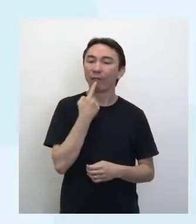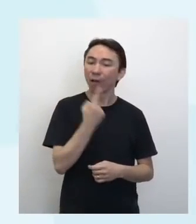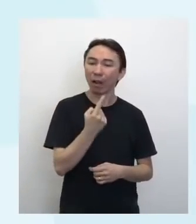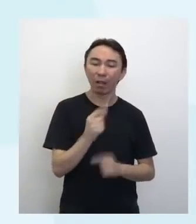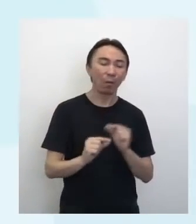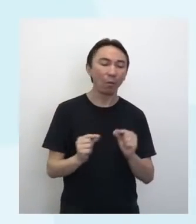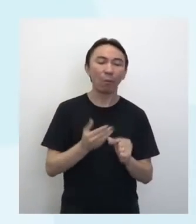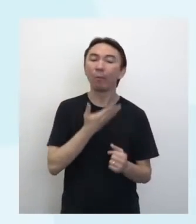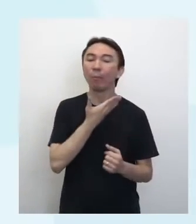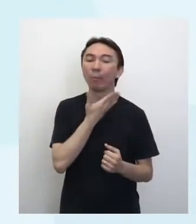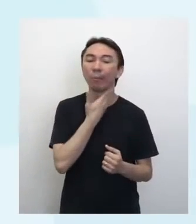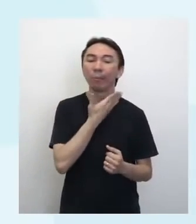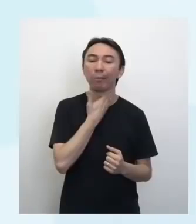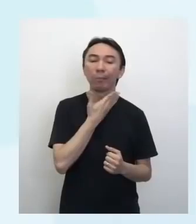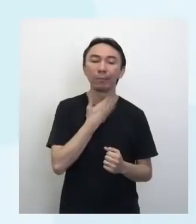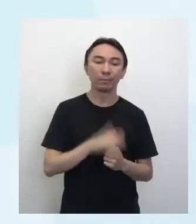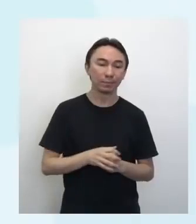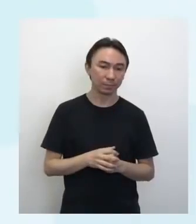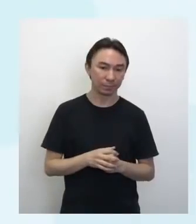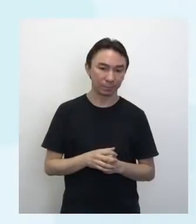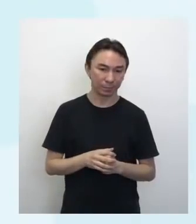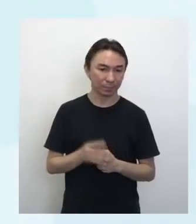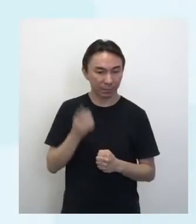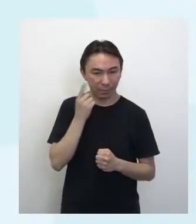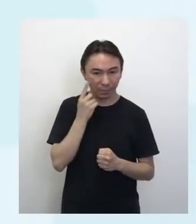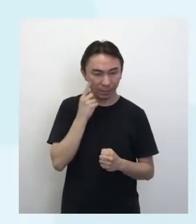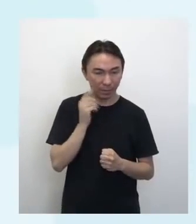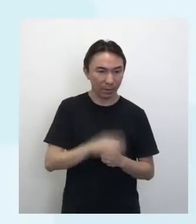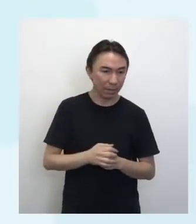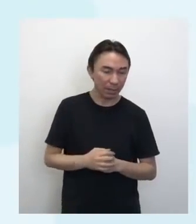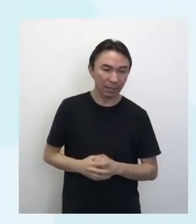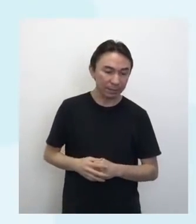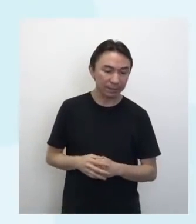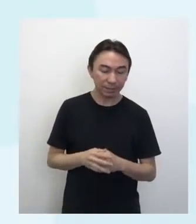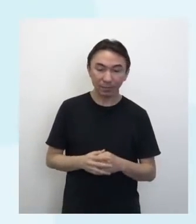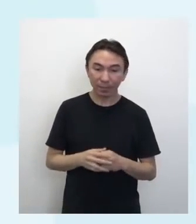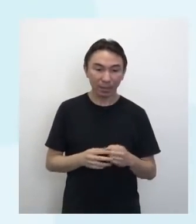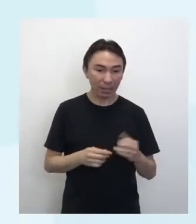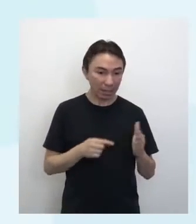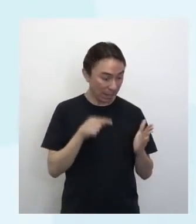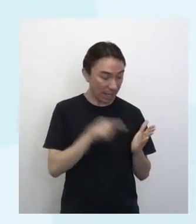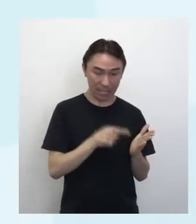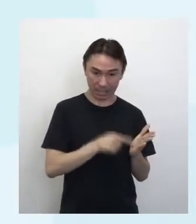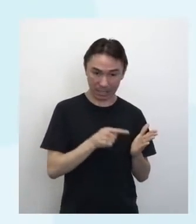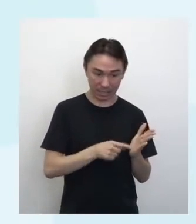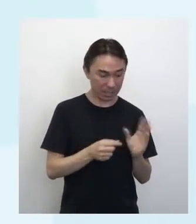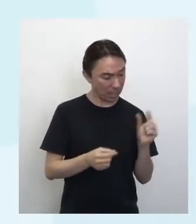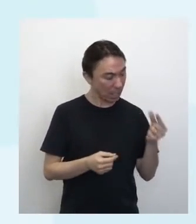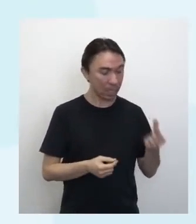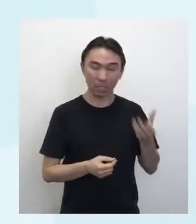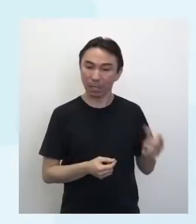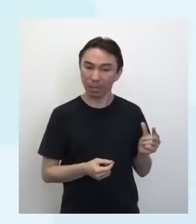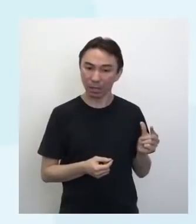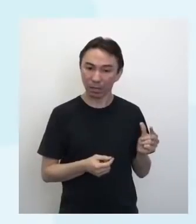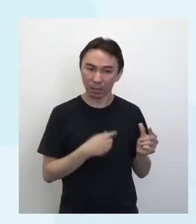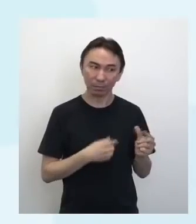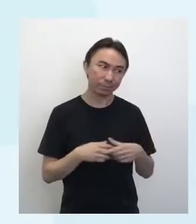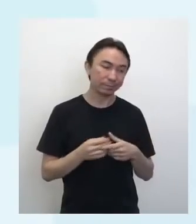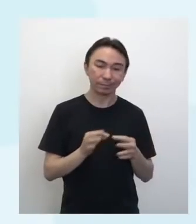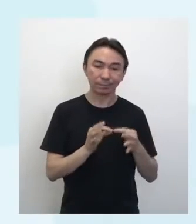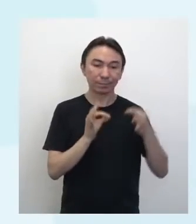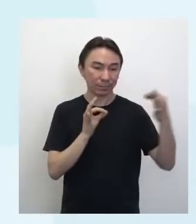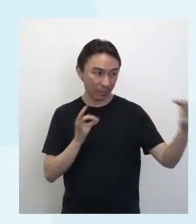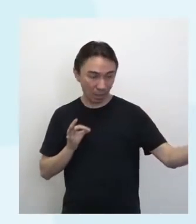então o João me ajuda aqui que a força este ou esta é esse desta vez se estiver longe